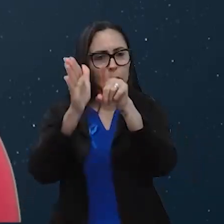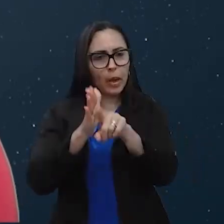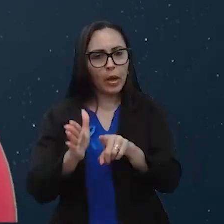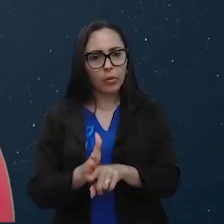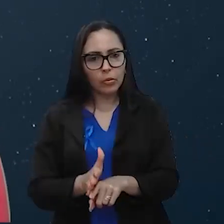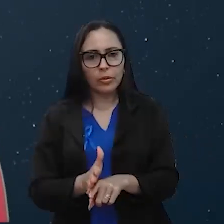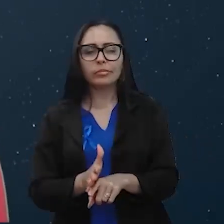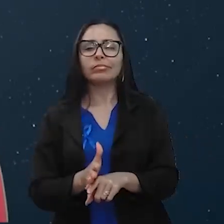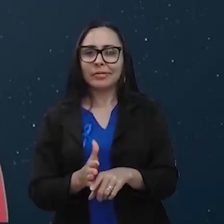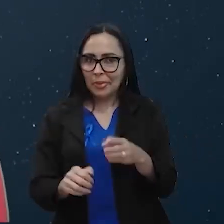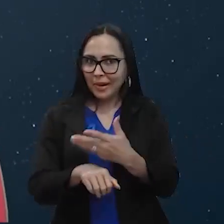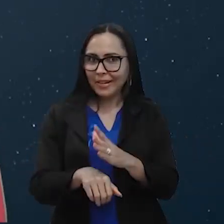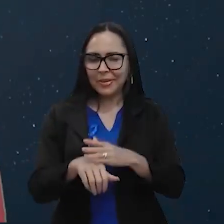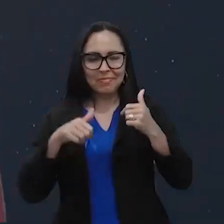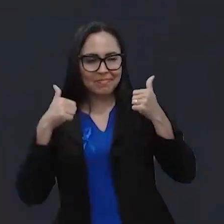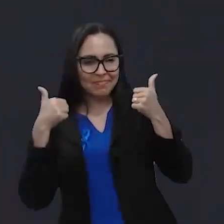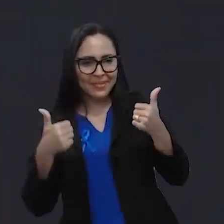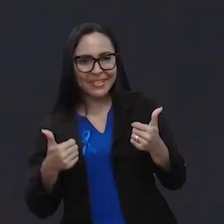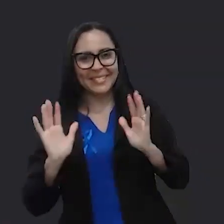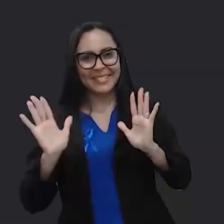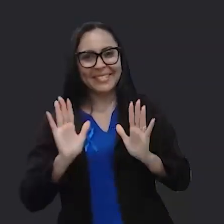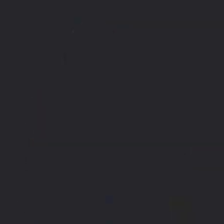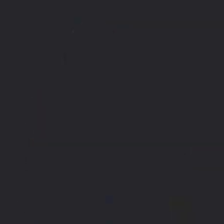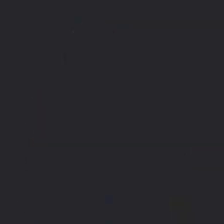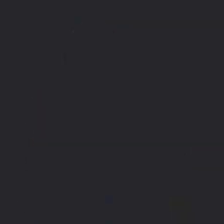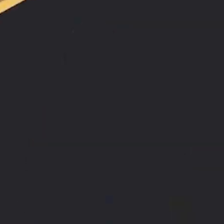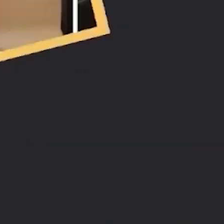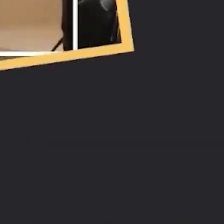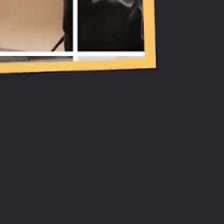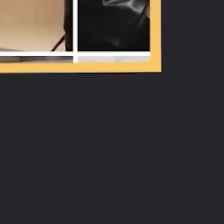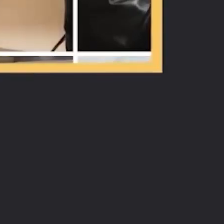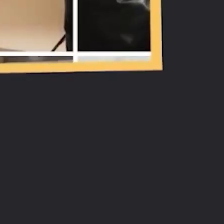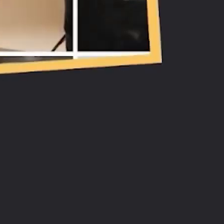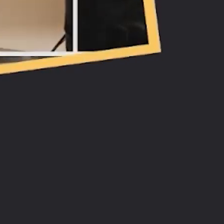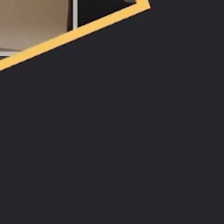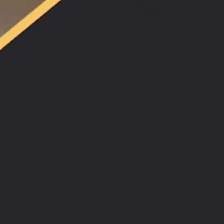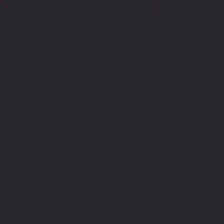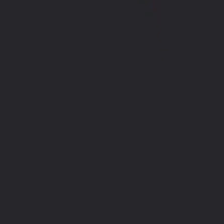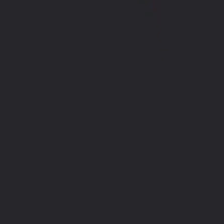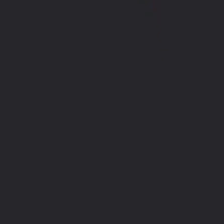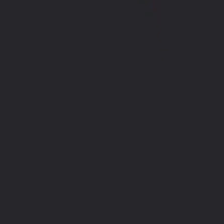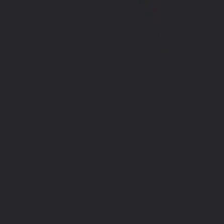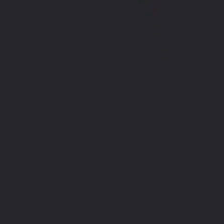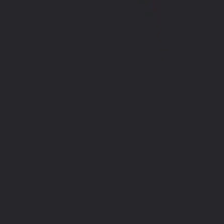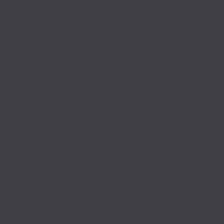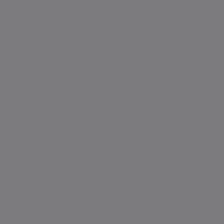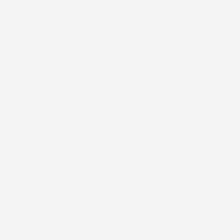bola, meu povo? Valeu, tamo junto.